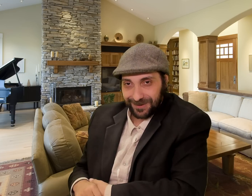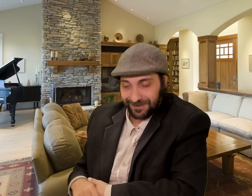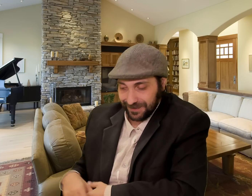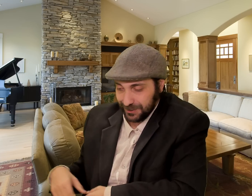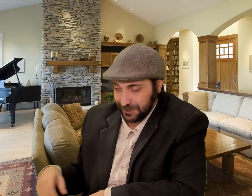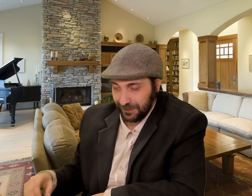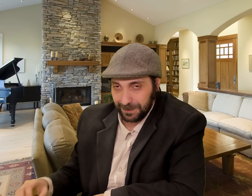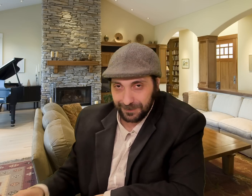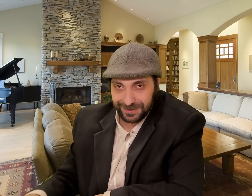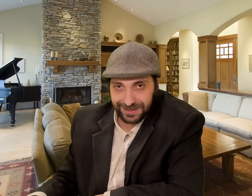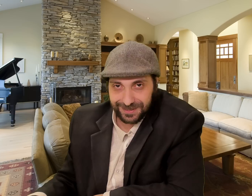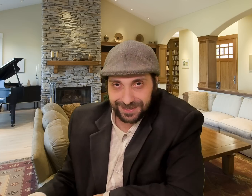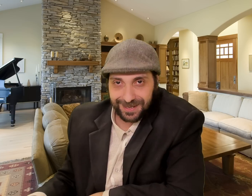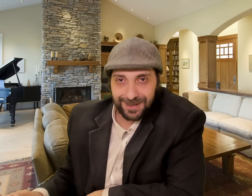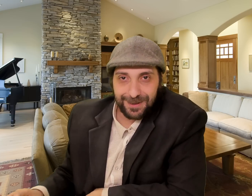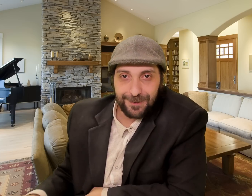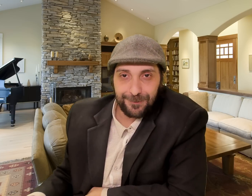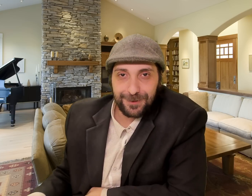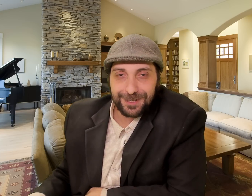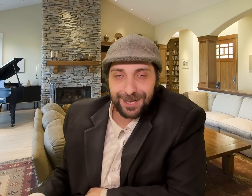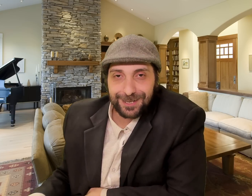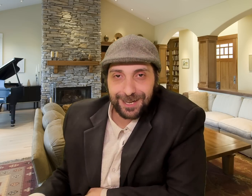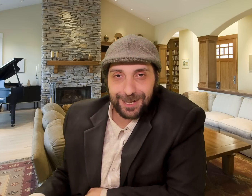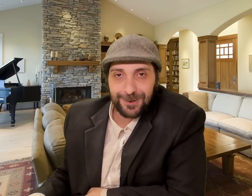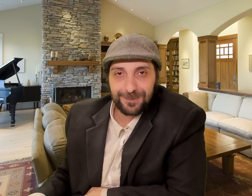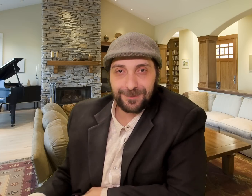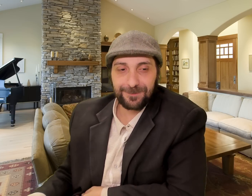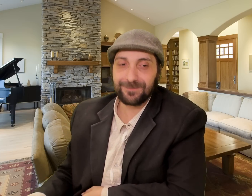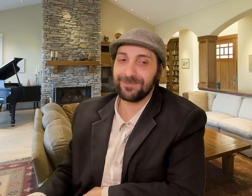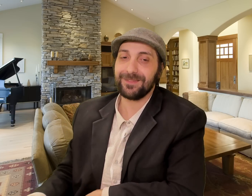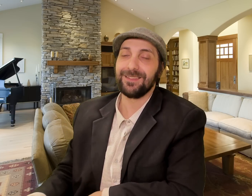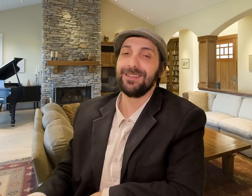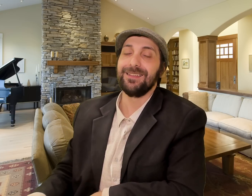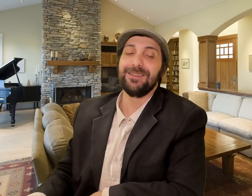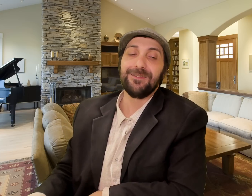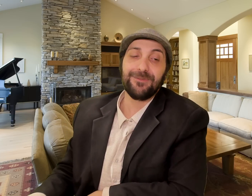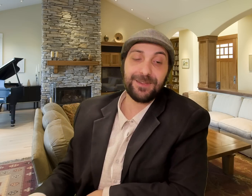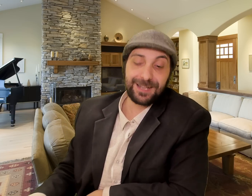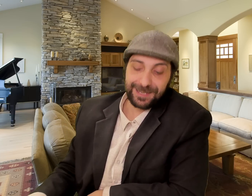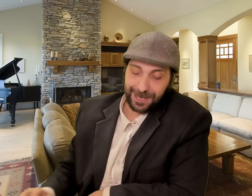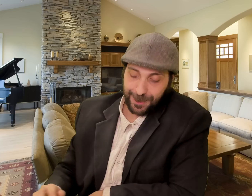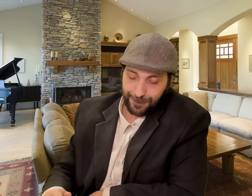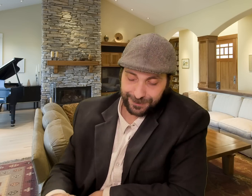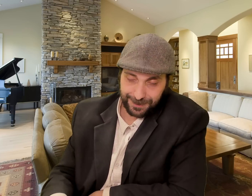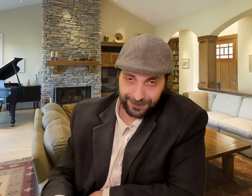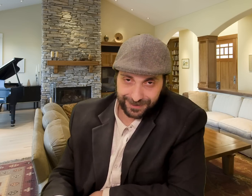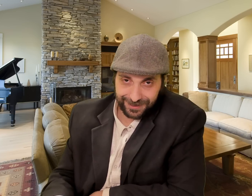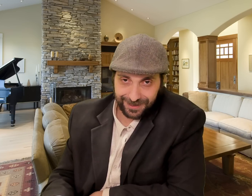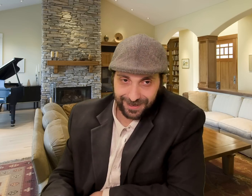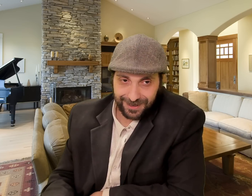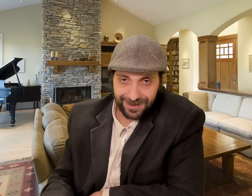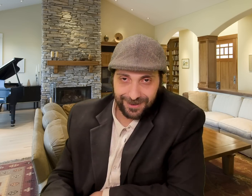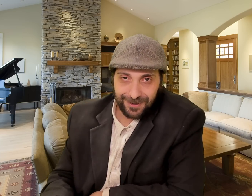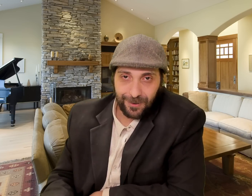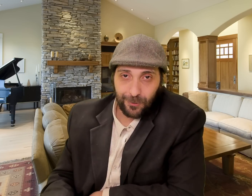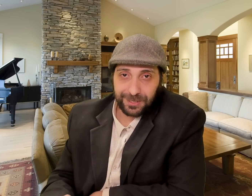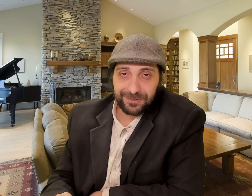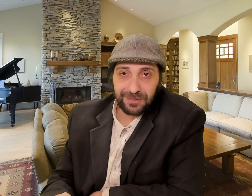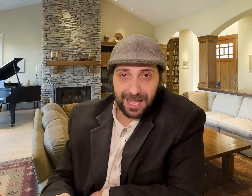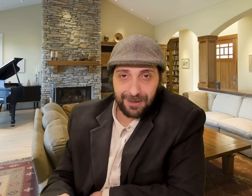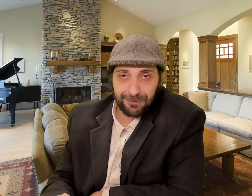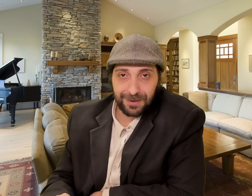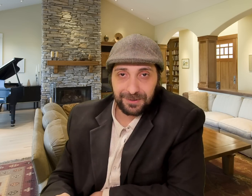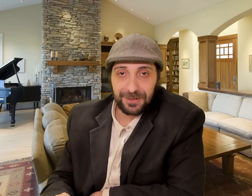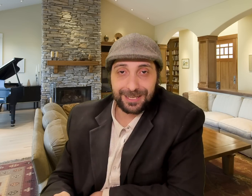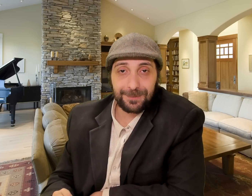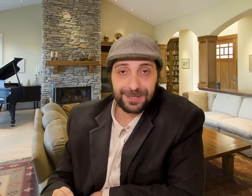ó deixa eu falar para vocês Fica calma fica calmo sabe porque o